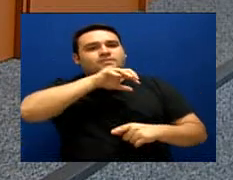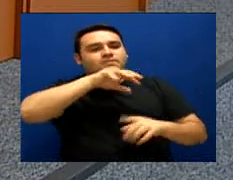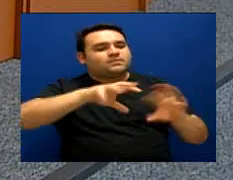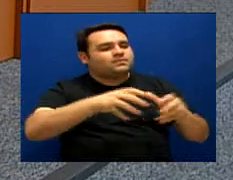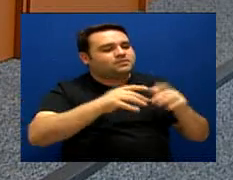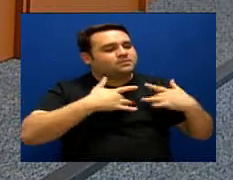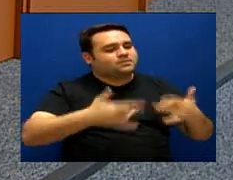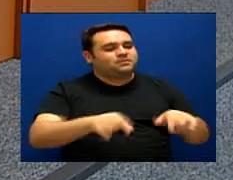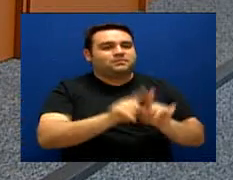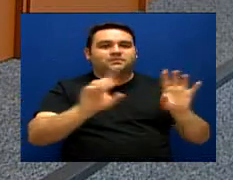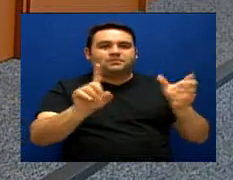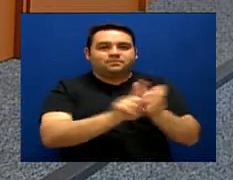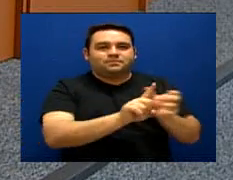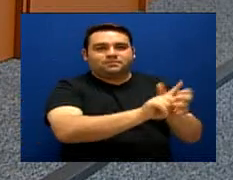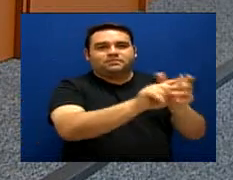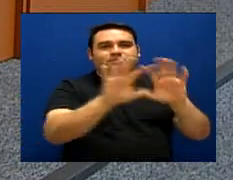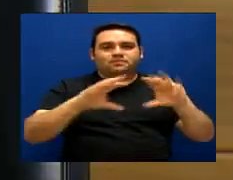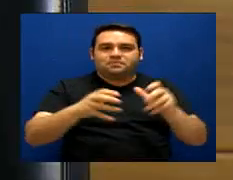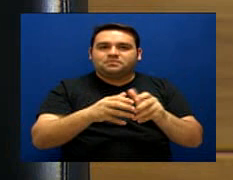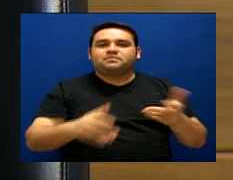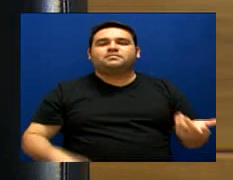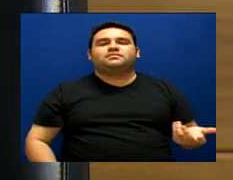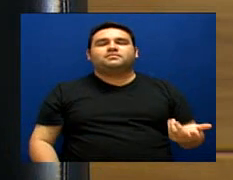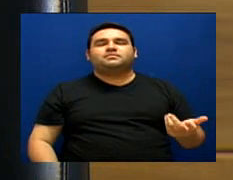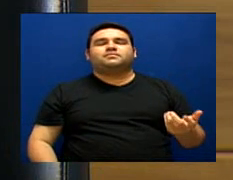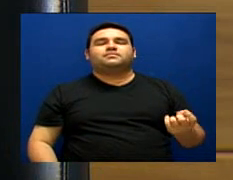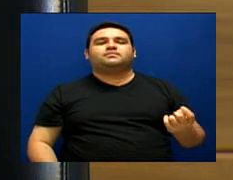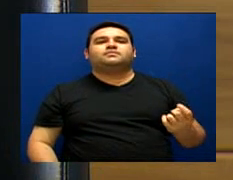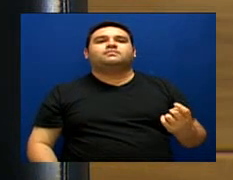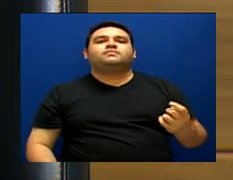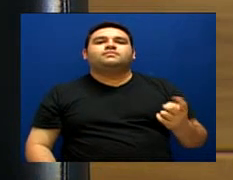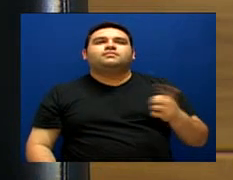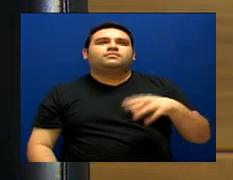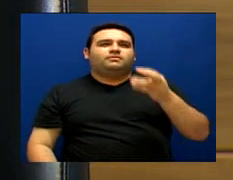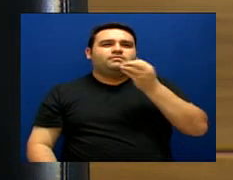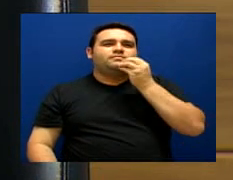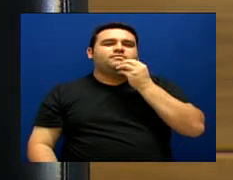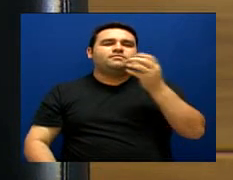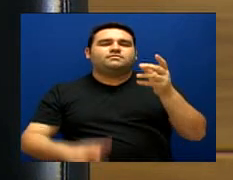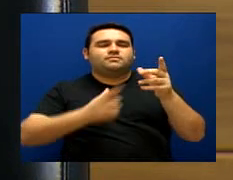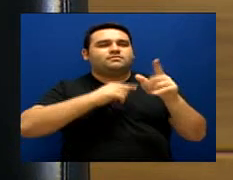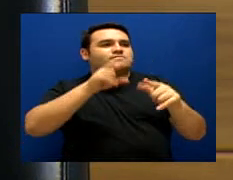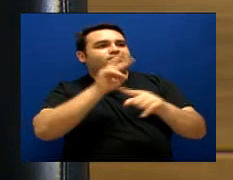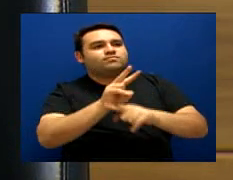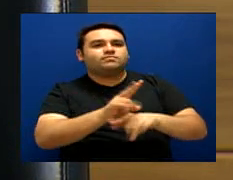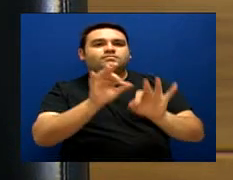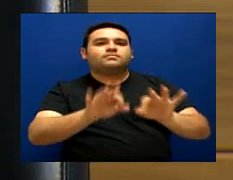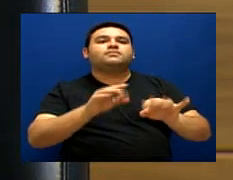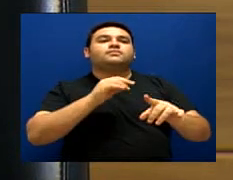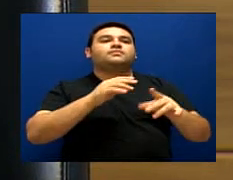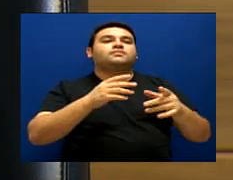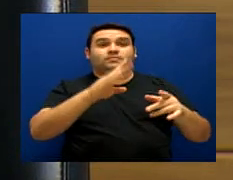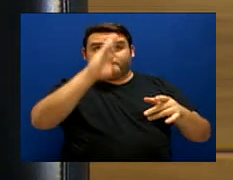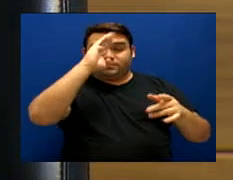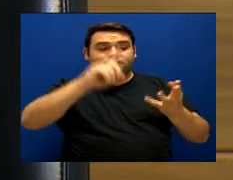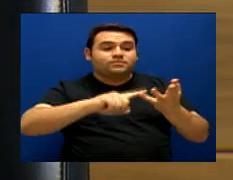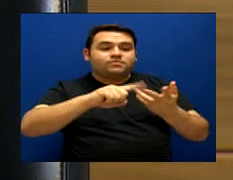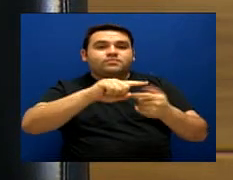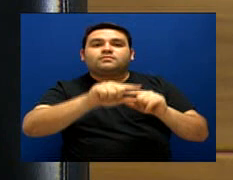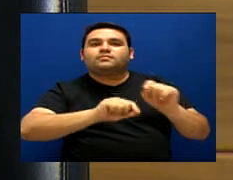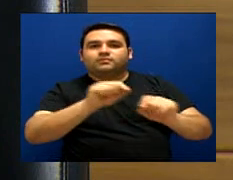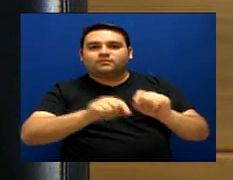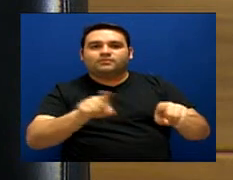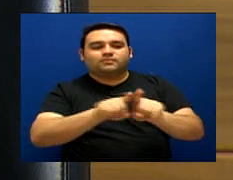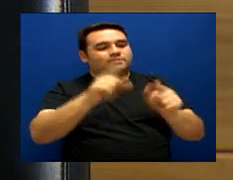ONGs e associações, tá? E tentamos fazer um compilado aqui das principais reivindicações